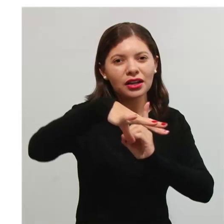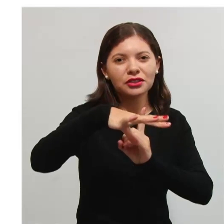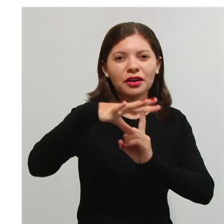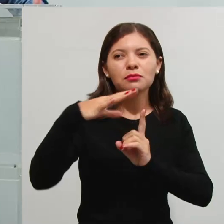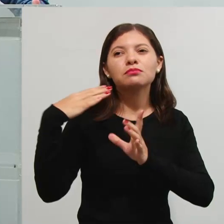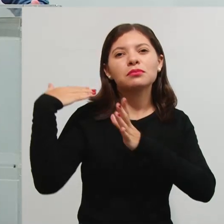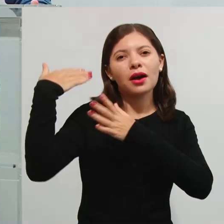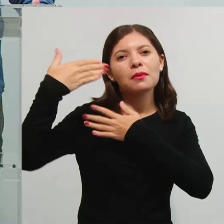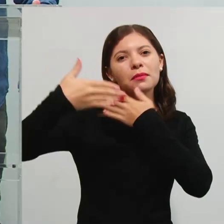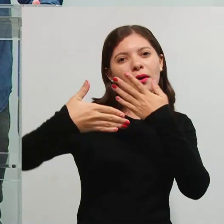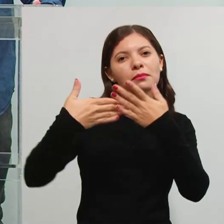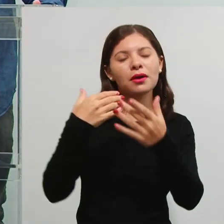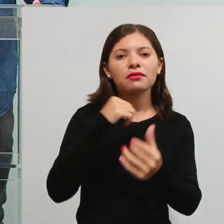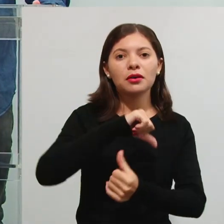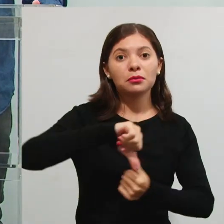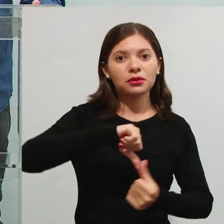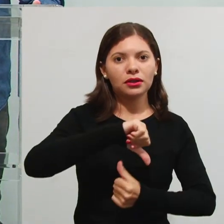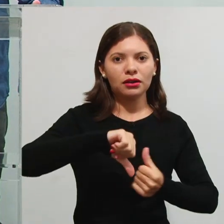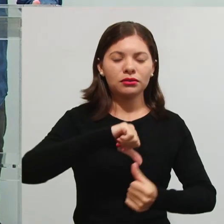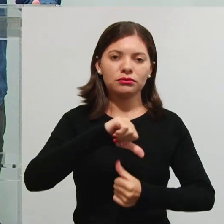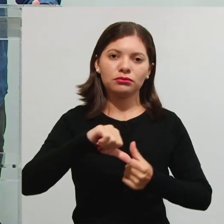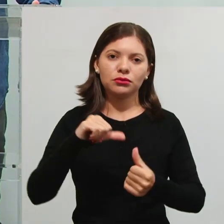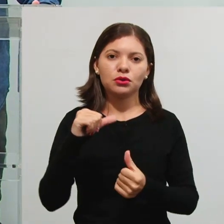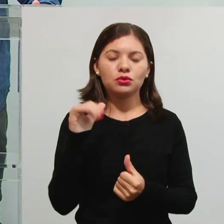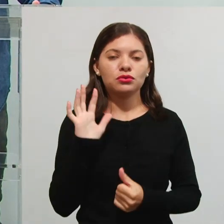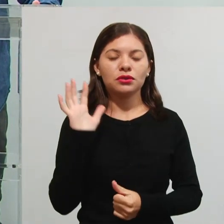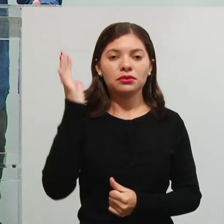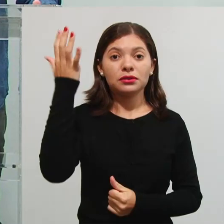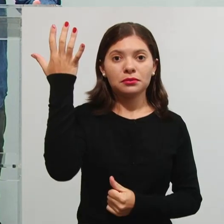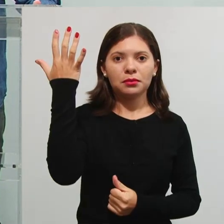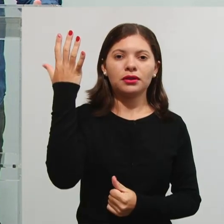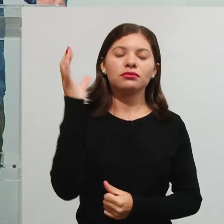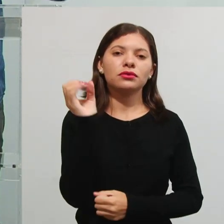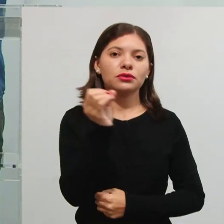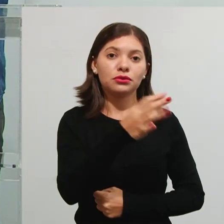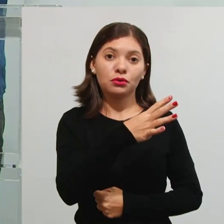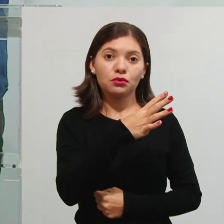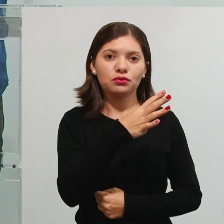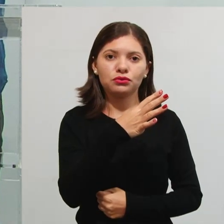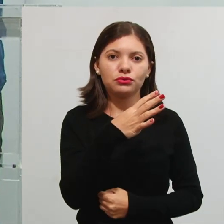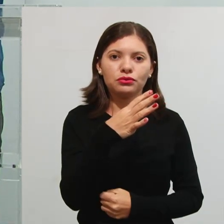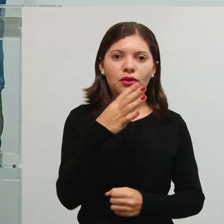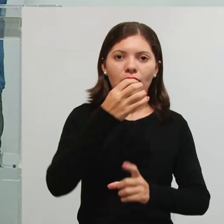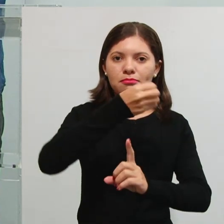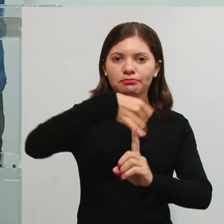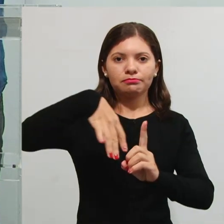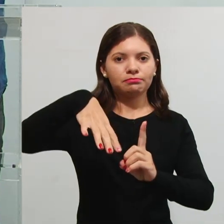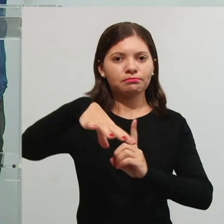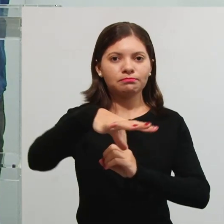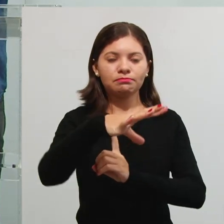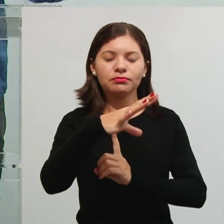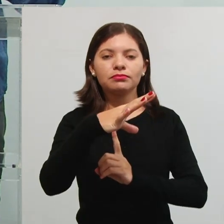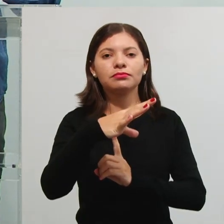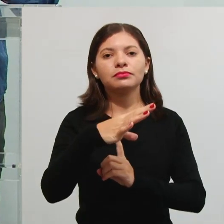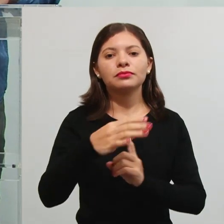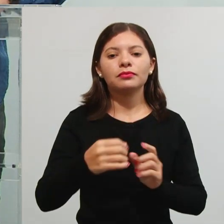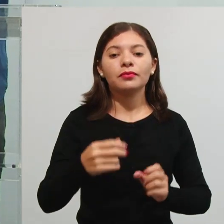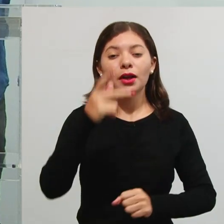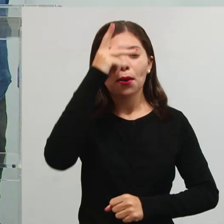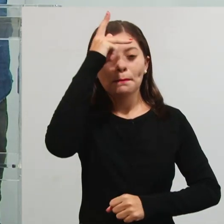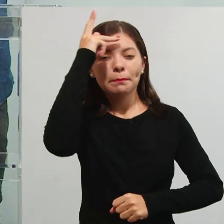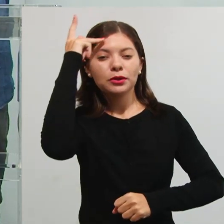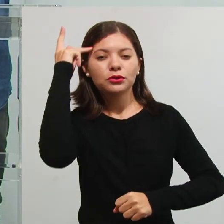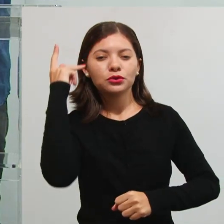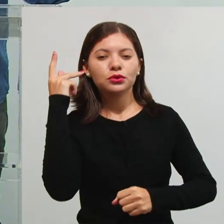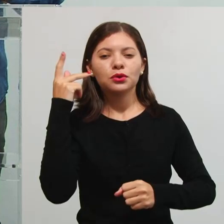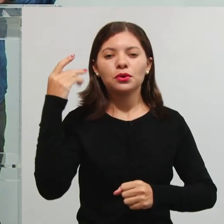nós vimos aqui nos principais acontecimentos, nas principais invenções, conforme a sociedade evoluiu, as pessoas,